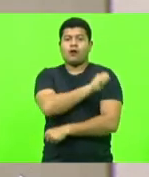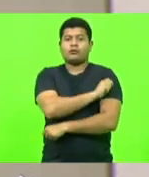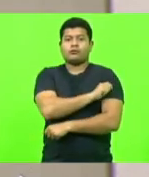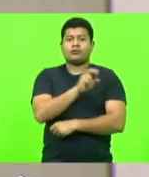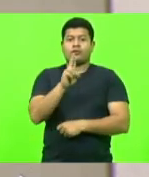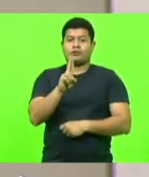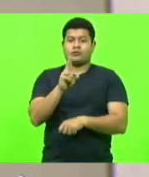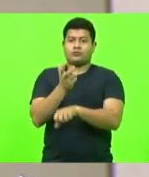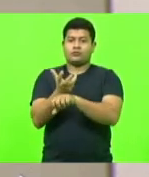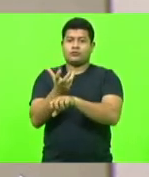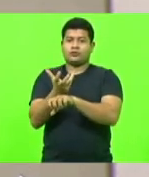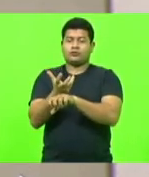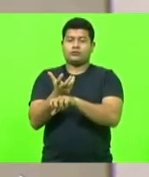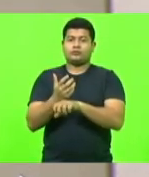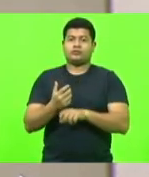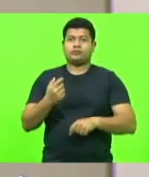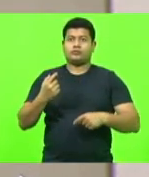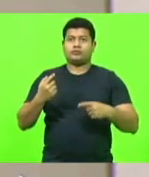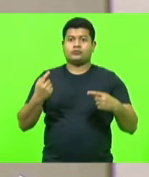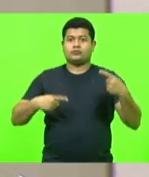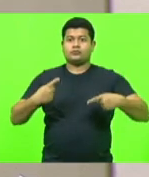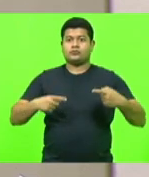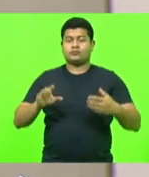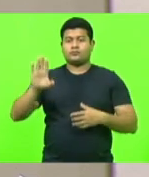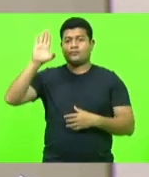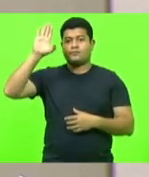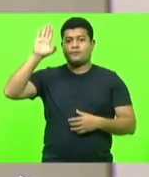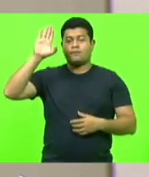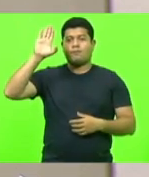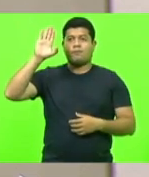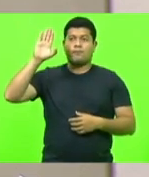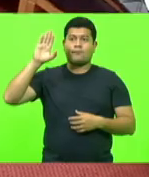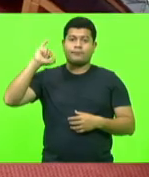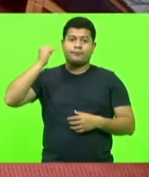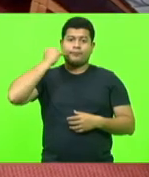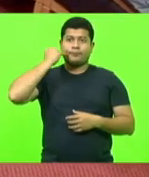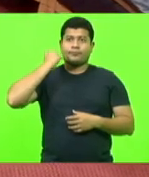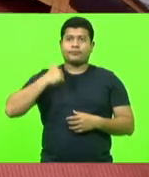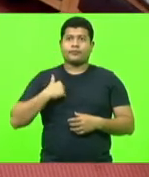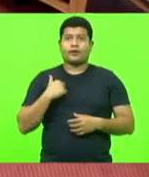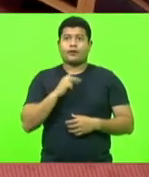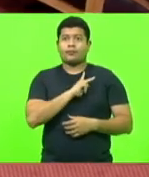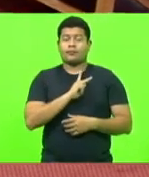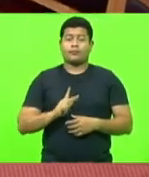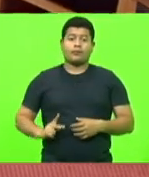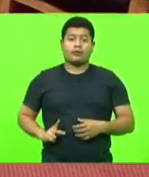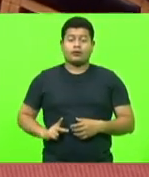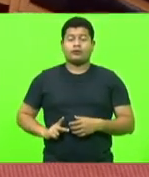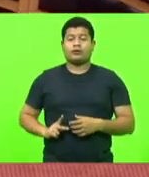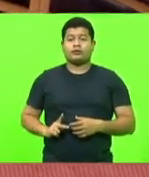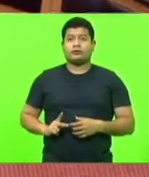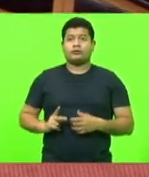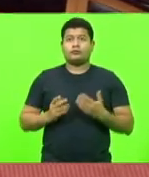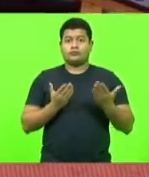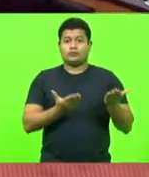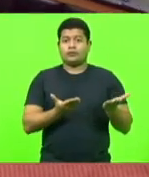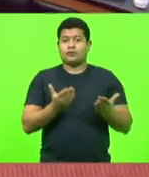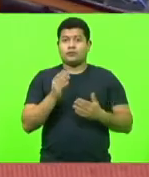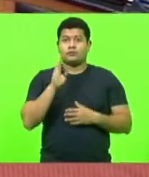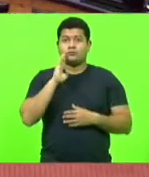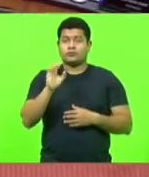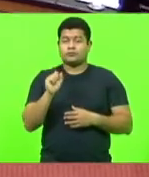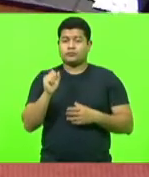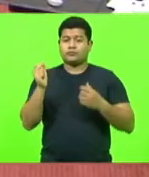discussão. Com a palavra, deputado Jessé Lopes. Presidente, hoje o deputado Bruno Souza até trouxe para